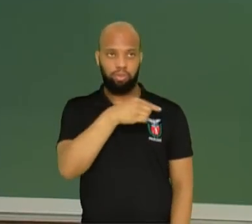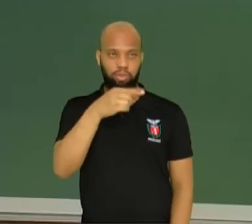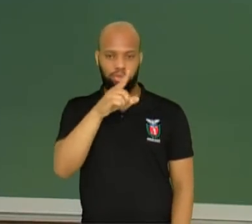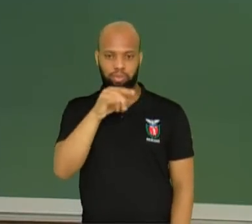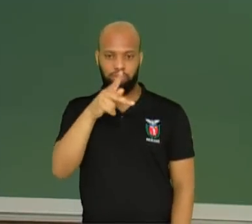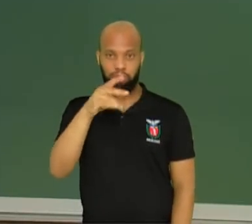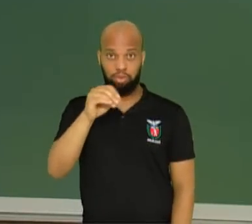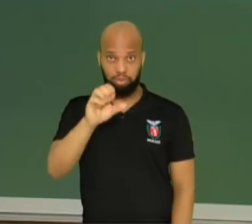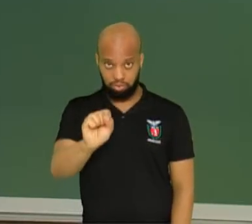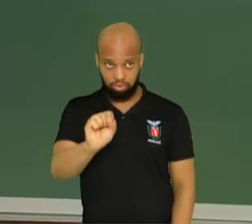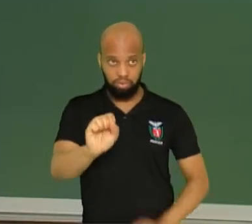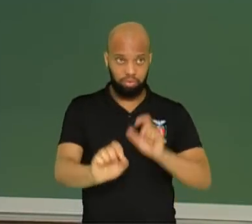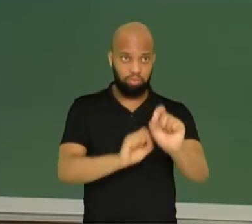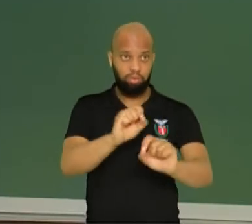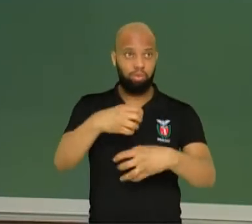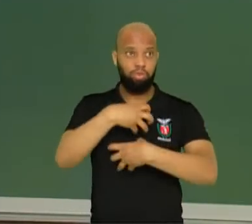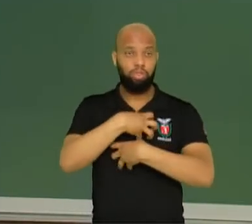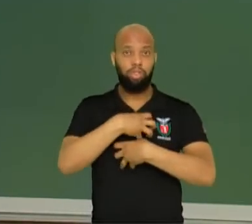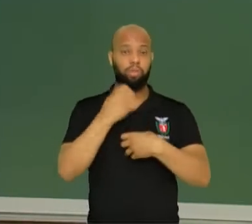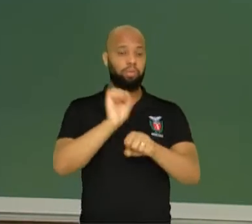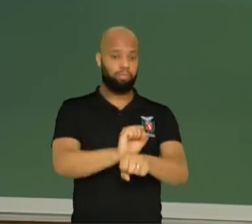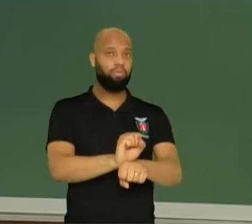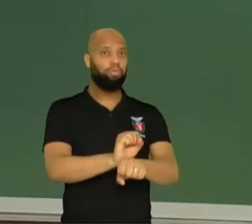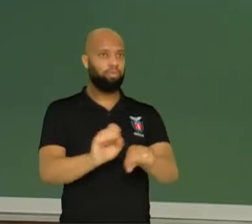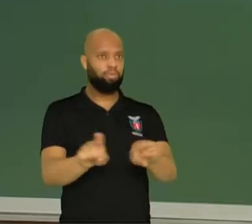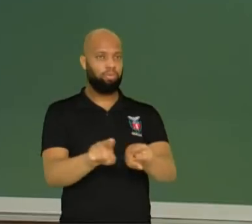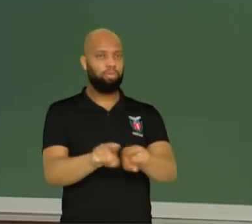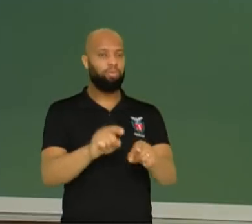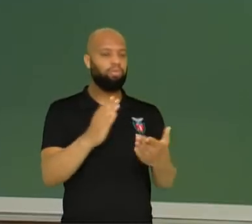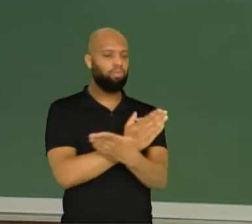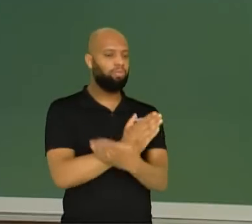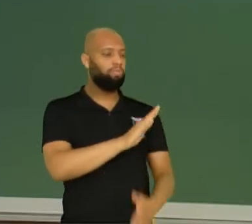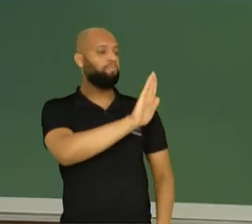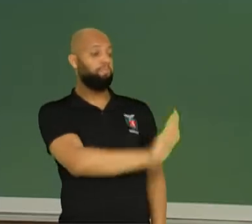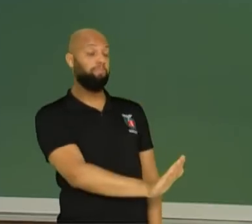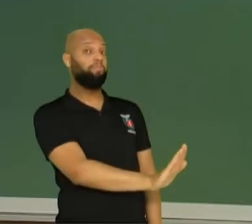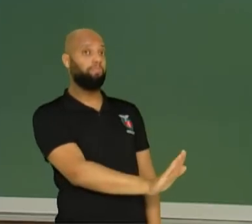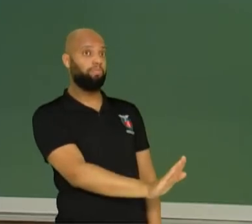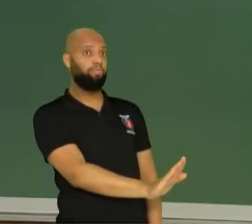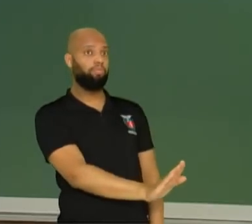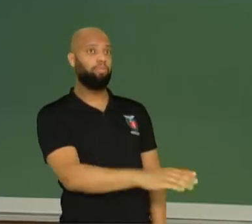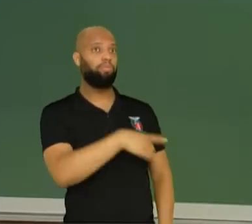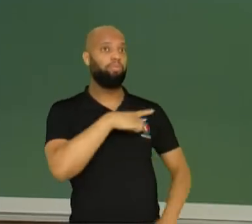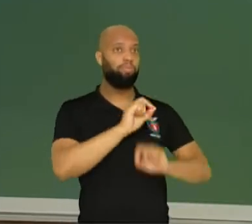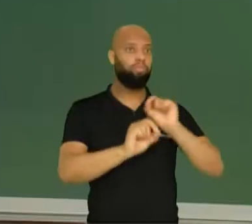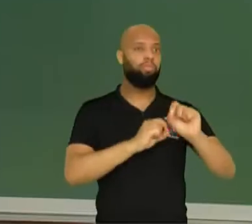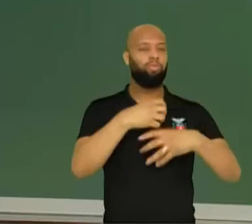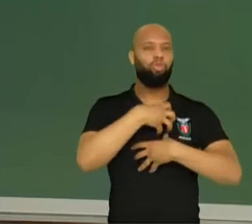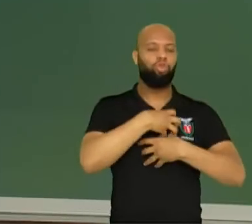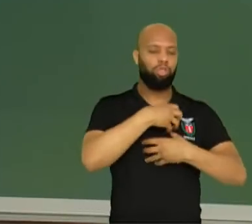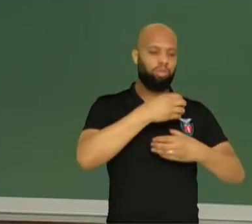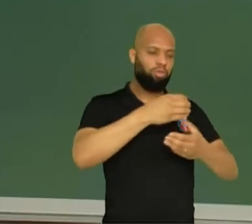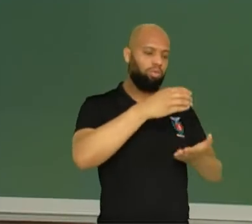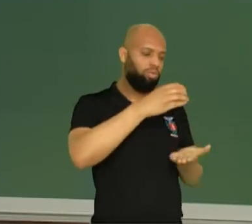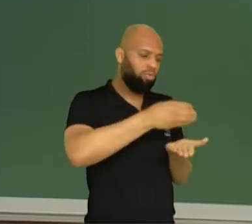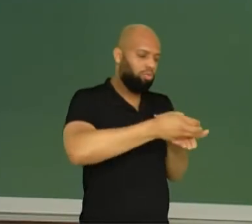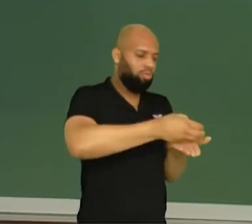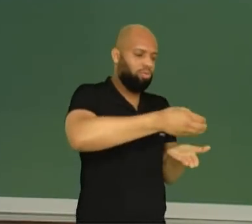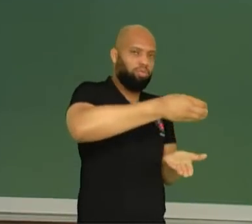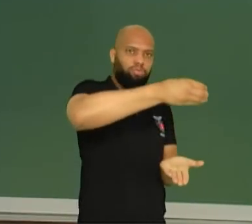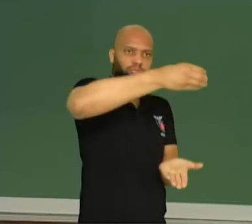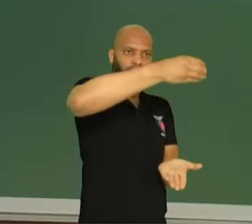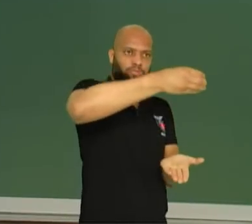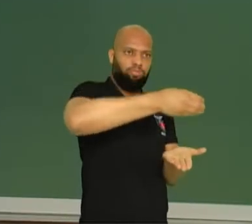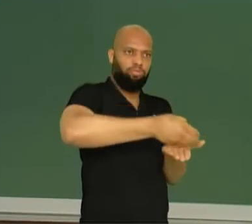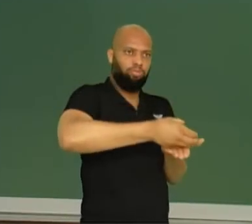forma de pólipo é aquela que fica fixa, então, em algum lugar. Geralmente, ele vai ter um formato cilíndrico, então ele vai ter o